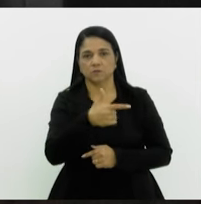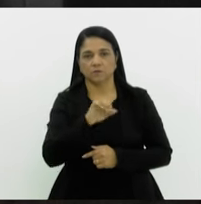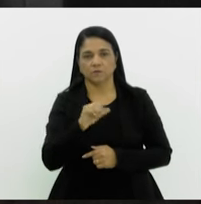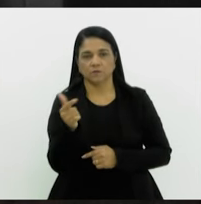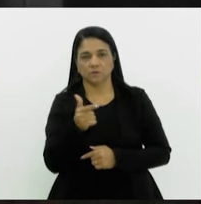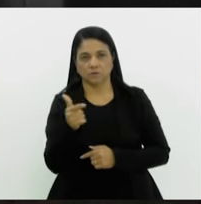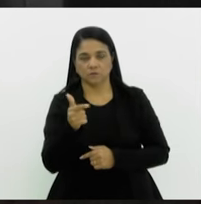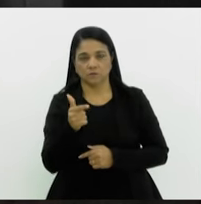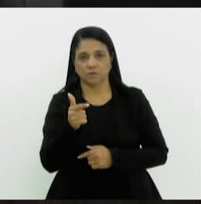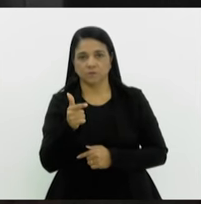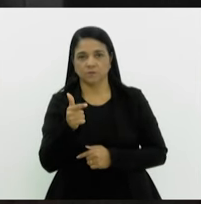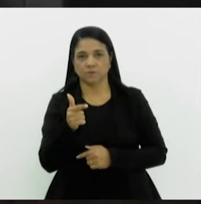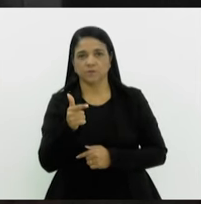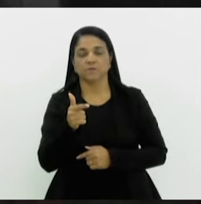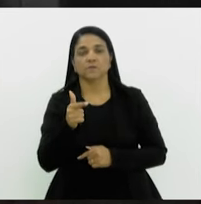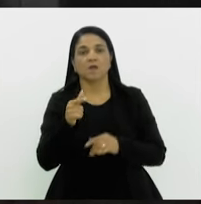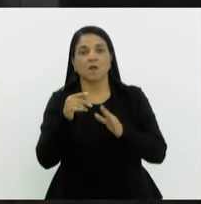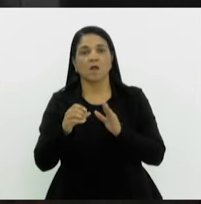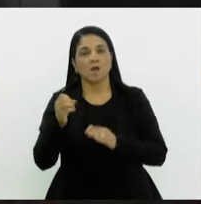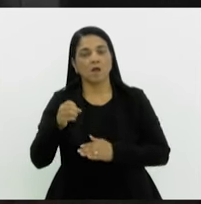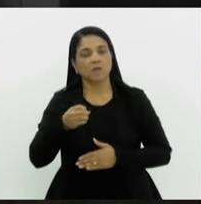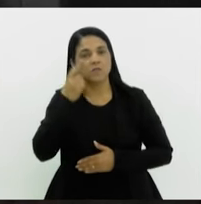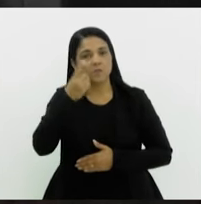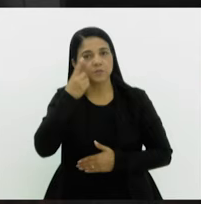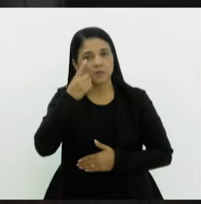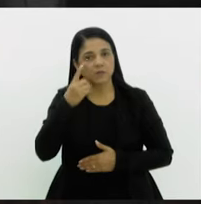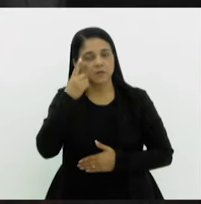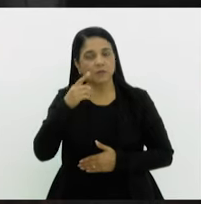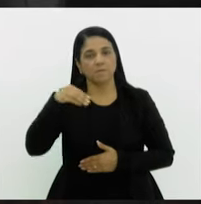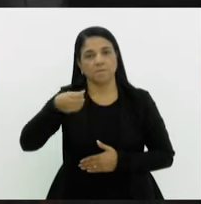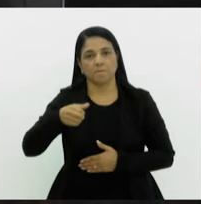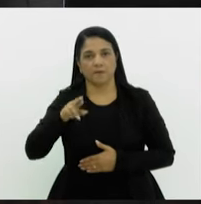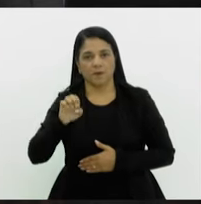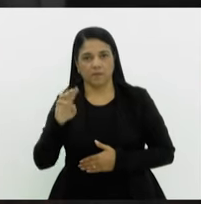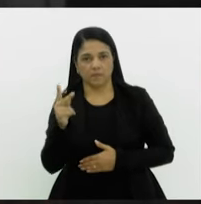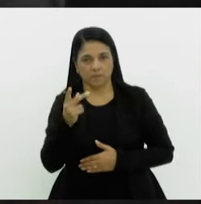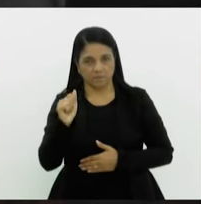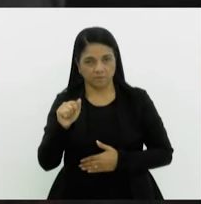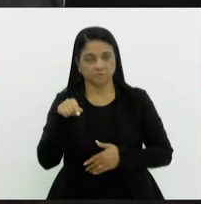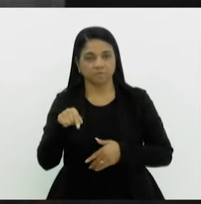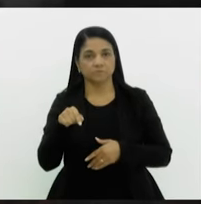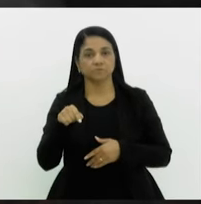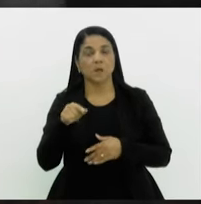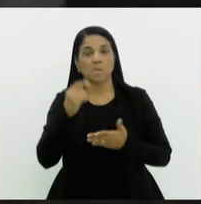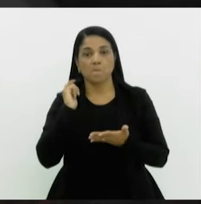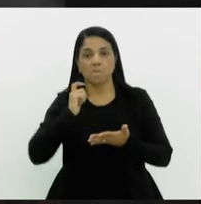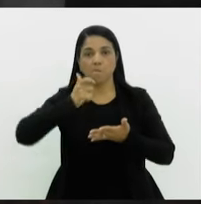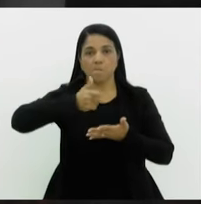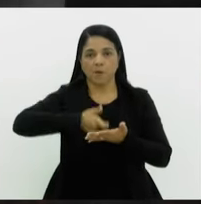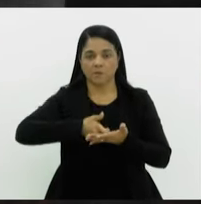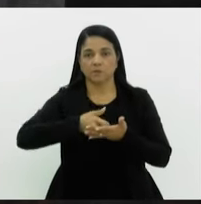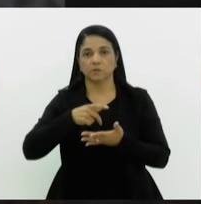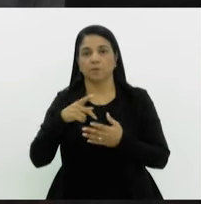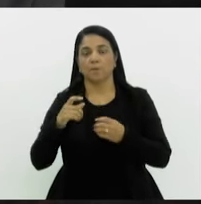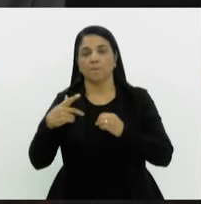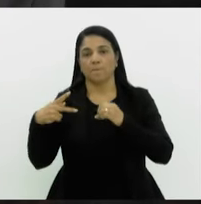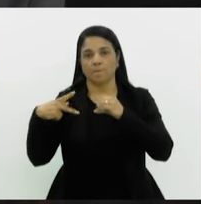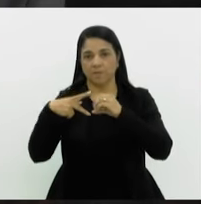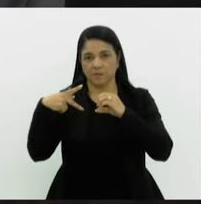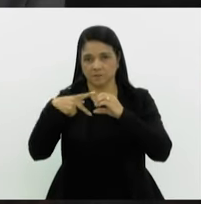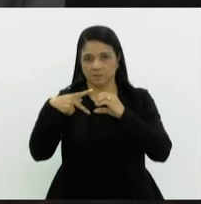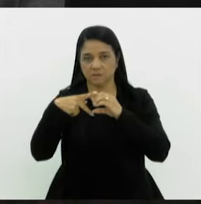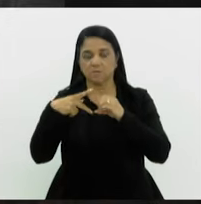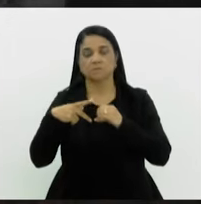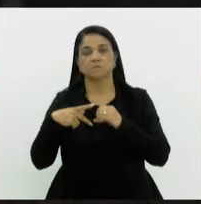de 2022, de autoria da deputada Marta Rocha, que dispõe sobre o pagamento via Pix nas praças